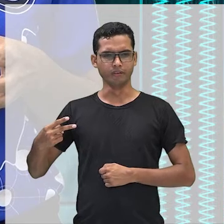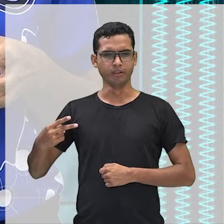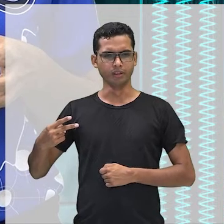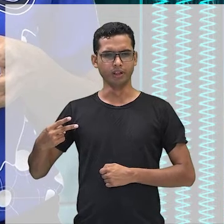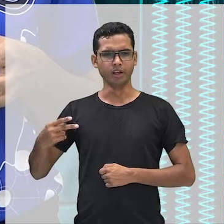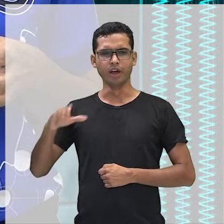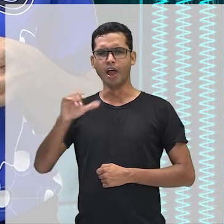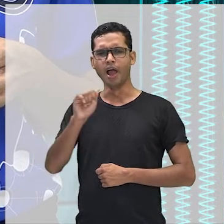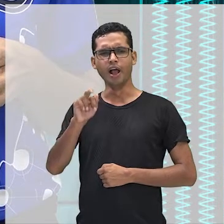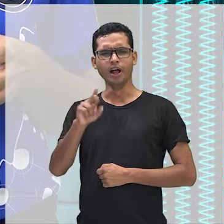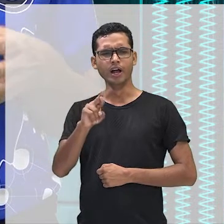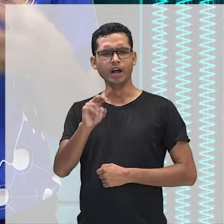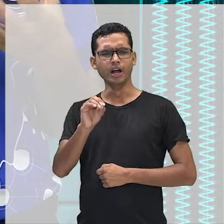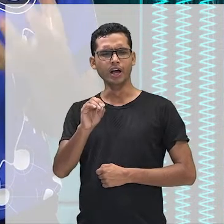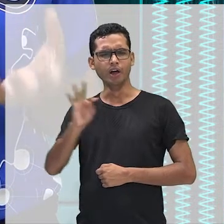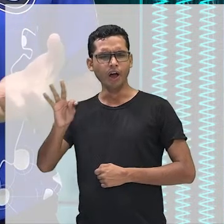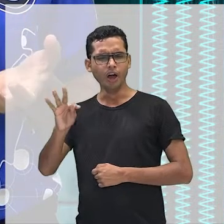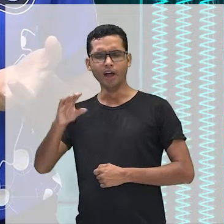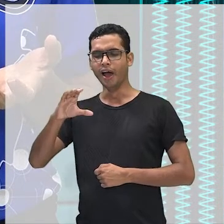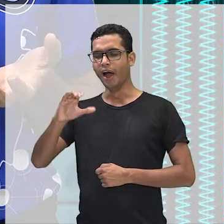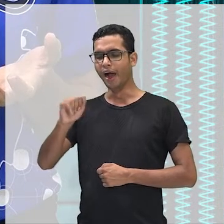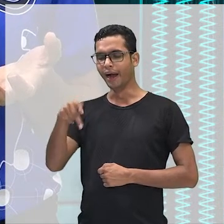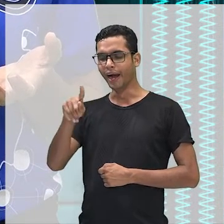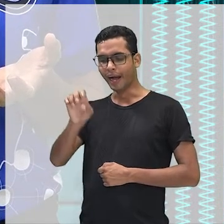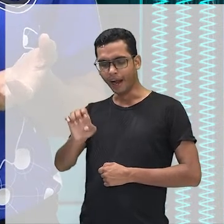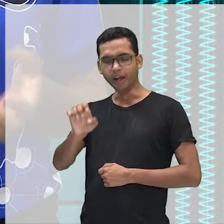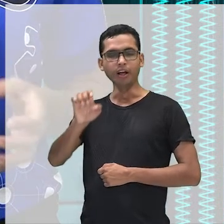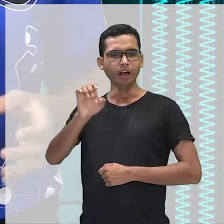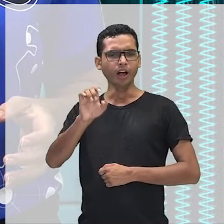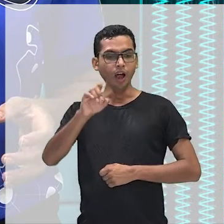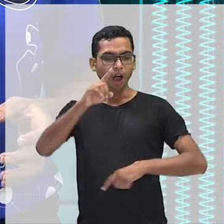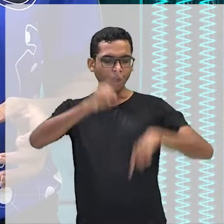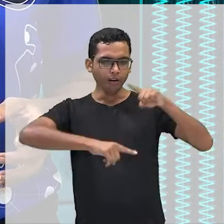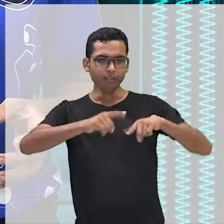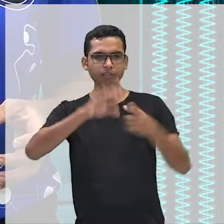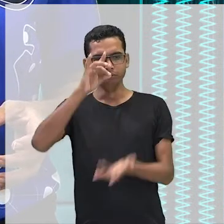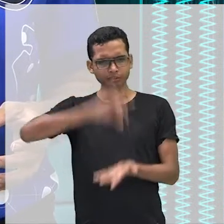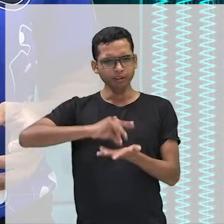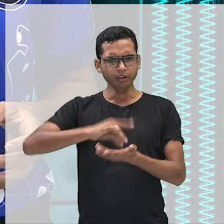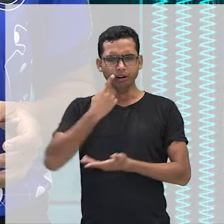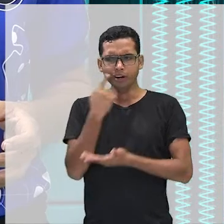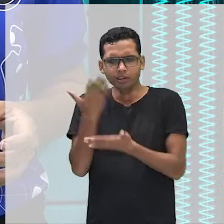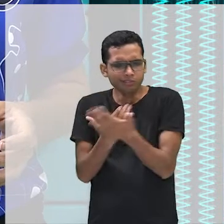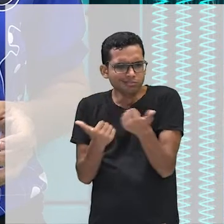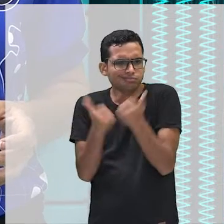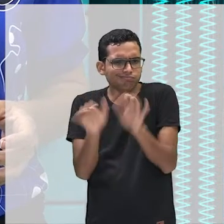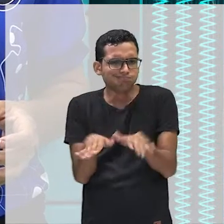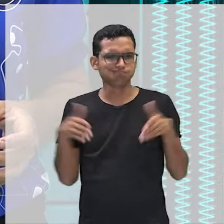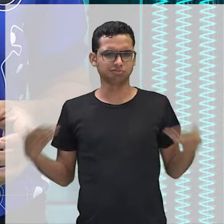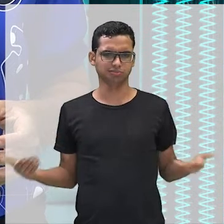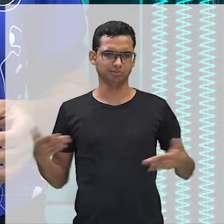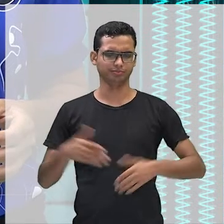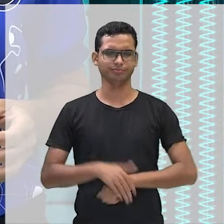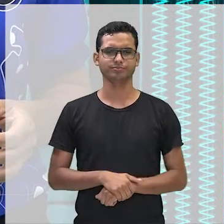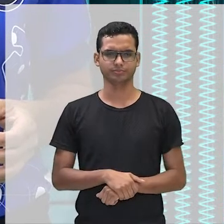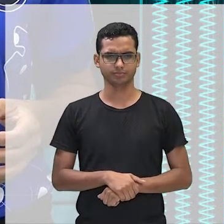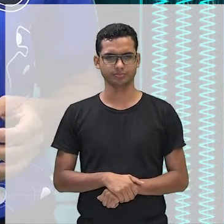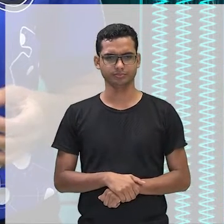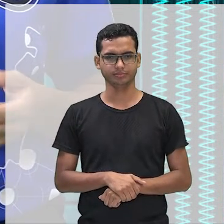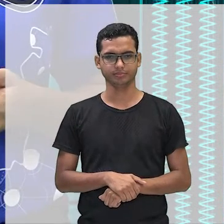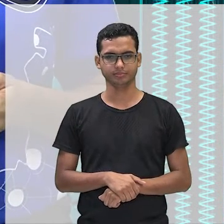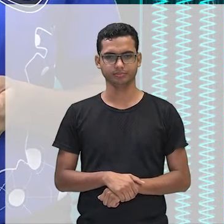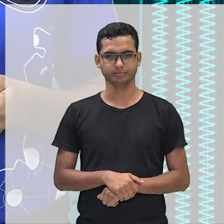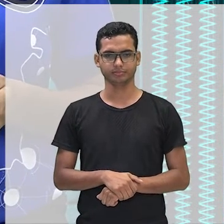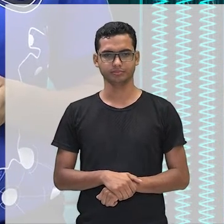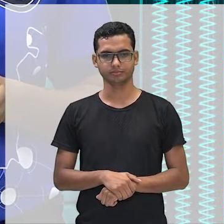cenoura, carrot cake. Então, eu estou falando de objeto, não é isso? Então, vamos observar qual que poderia substituir aqui. I love,